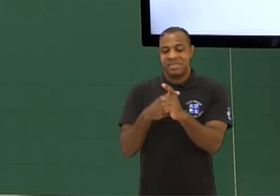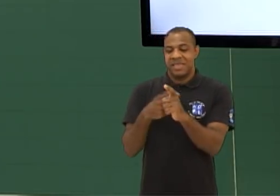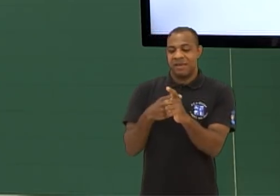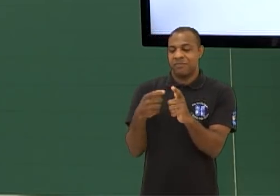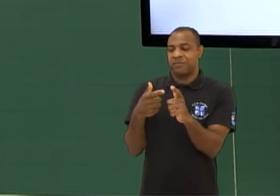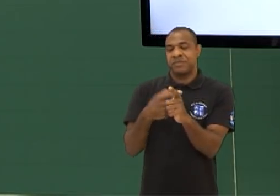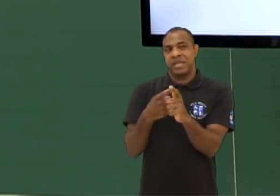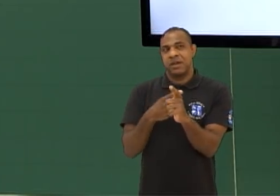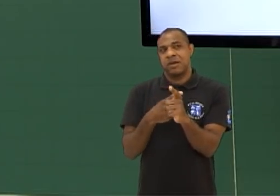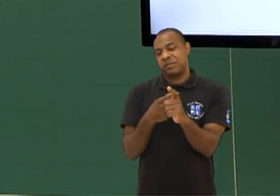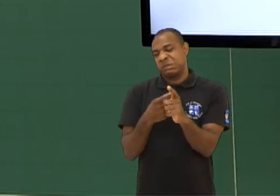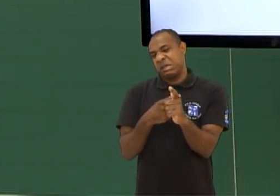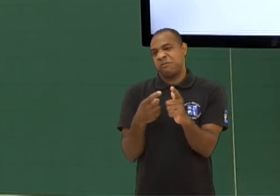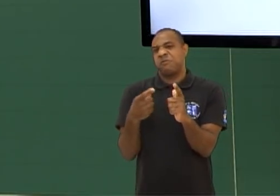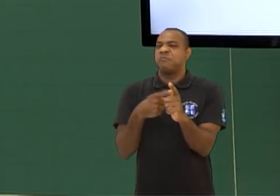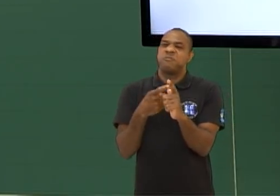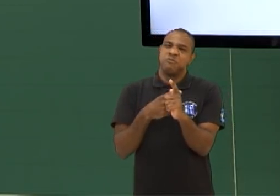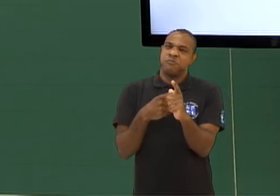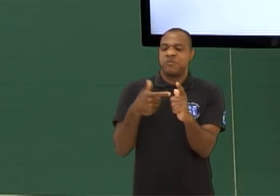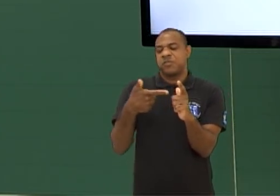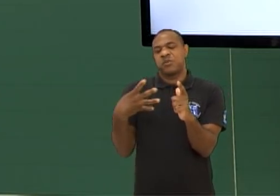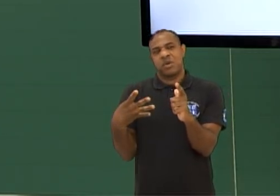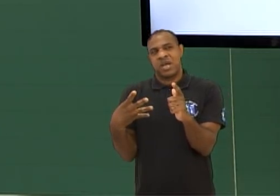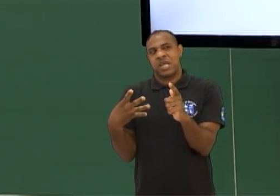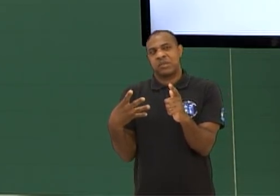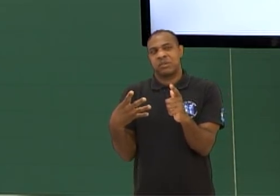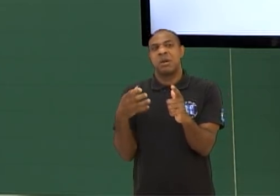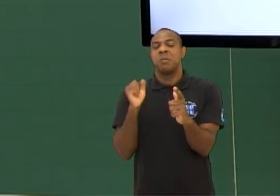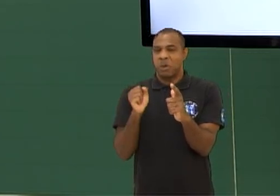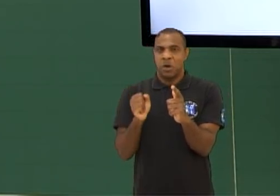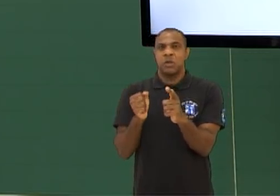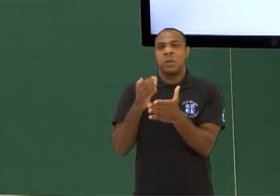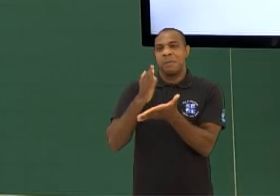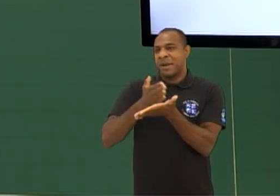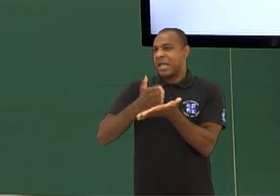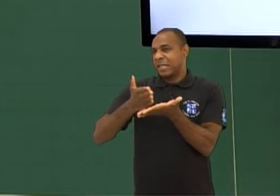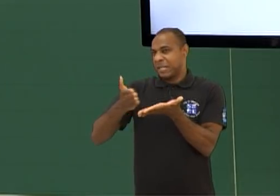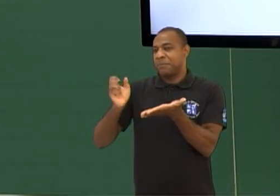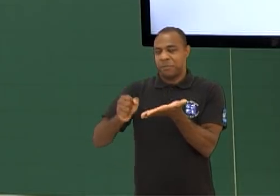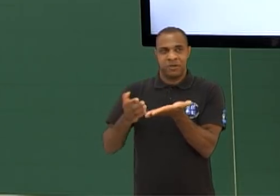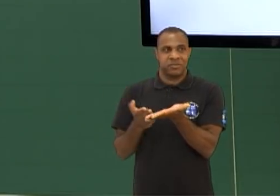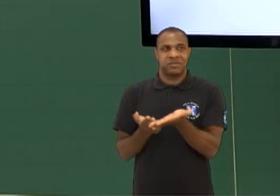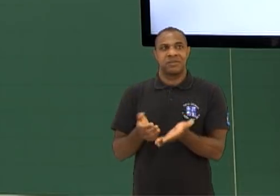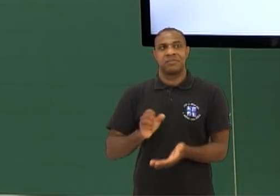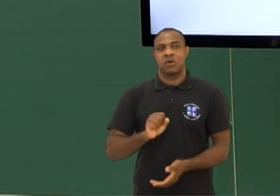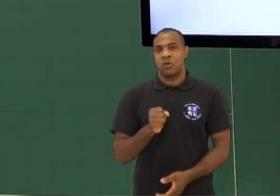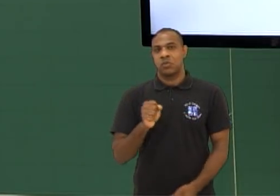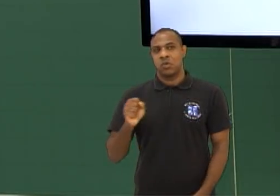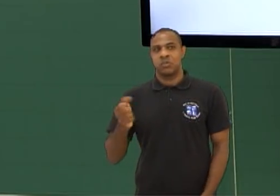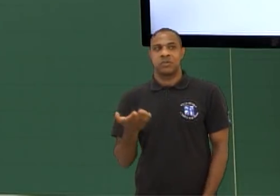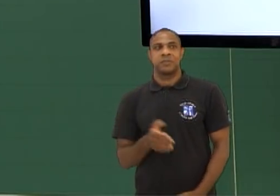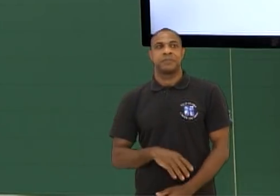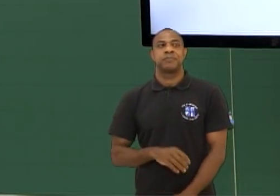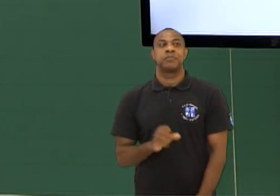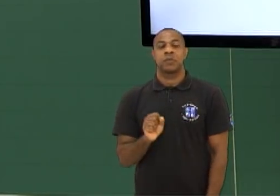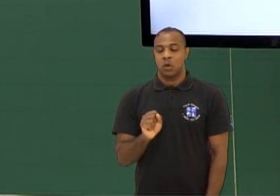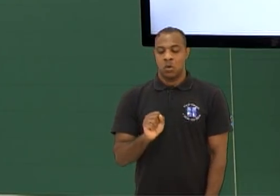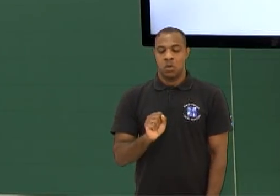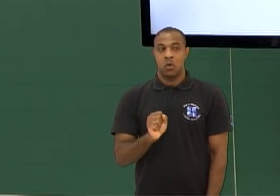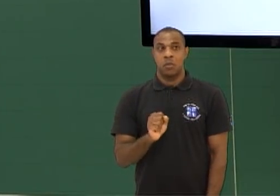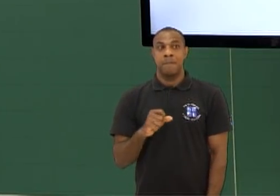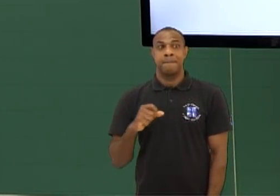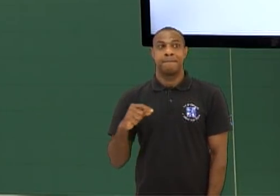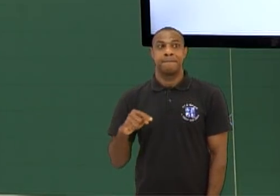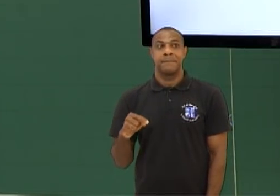3 pagamentos, são 3 pagamentos de 8, quer dizer, minha dívida, 8, 8 e 8, tá? É igual a menos 4?